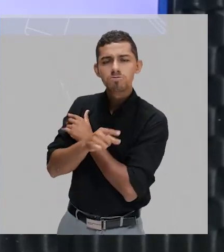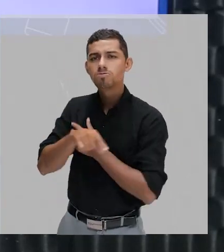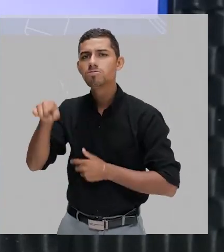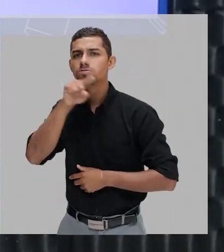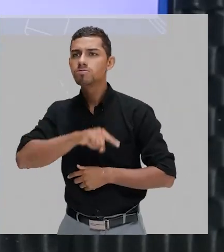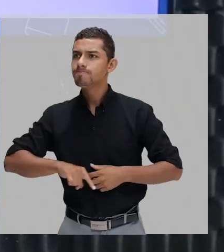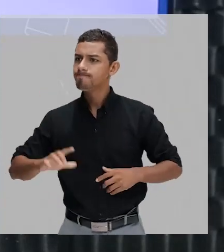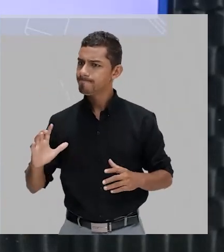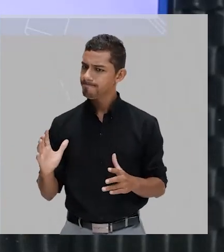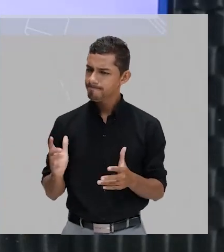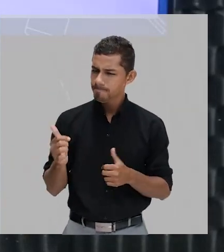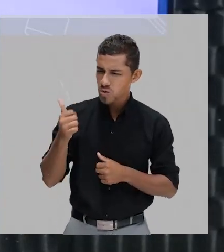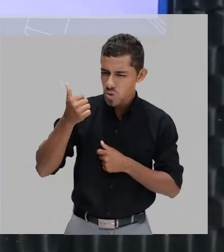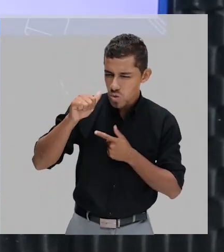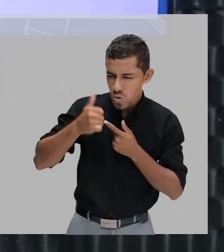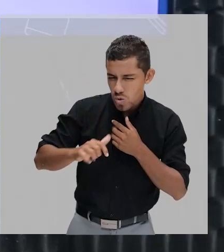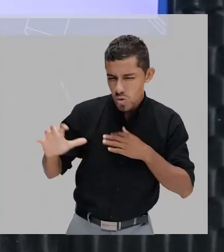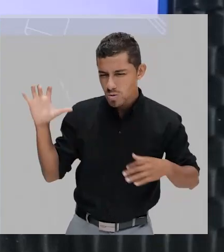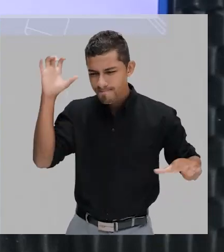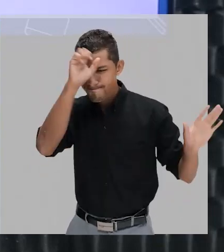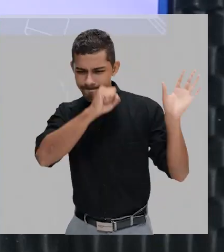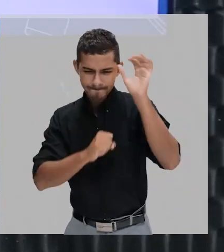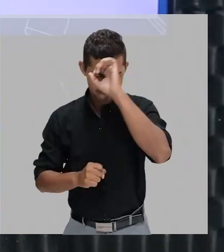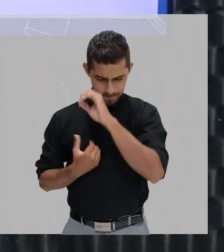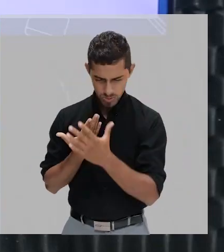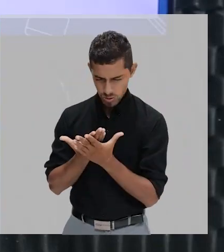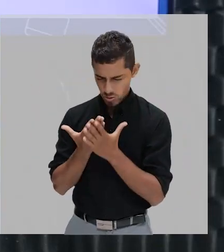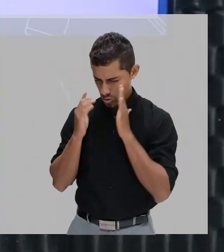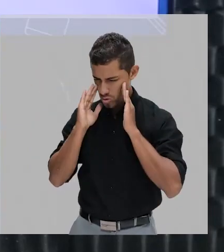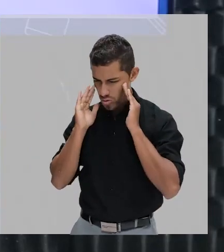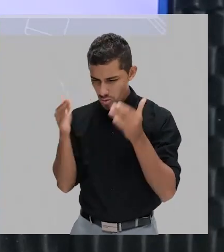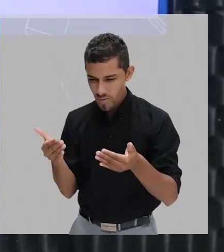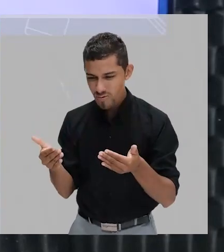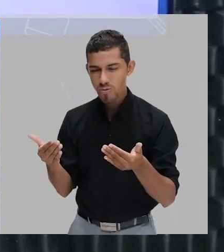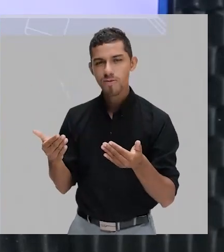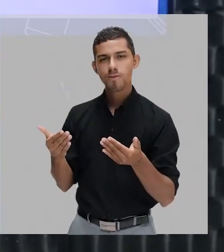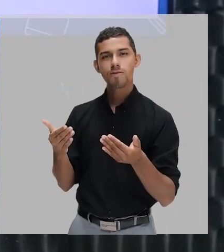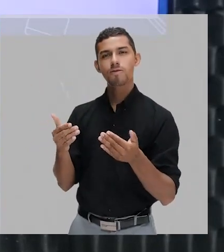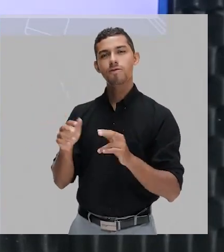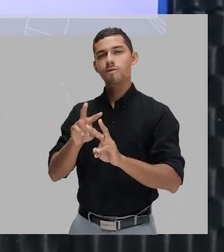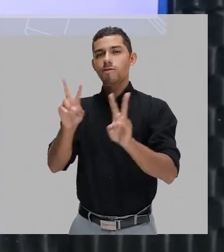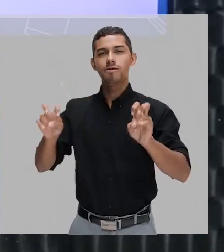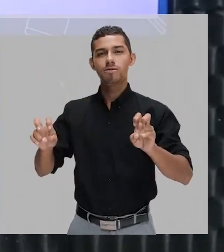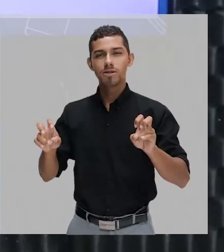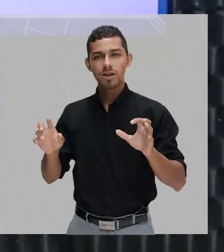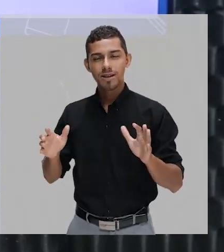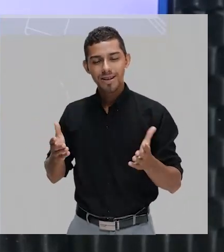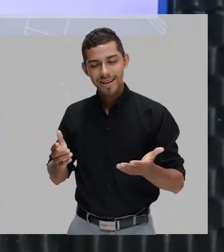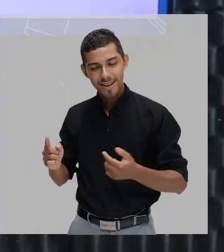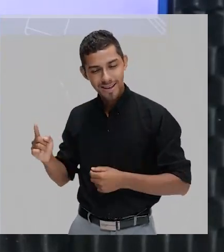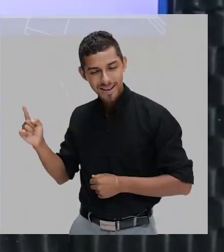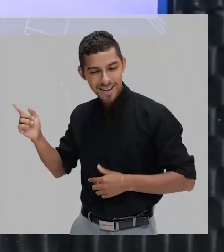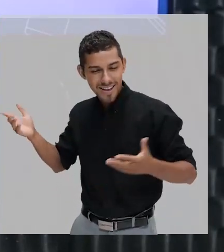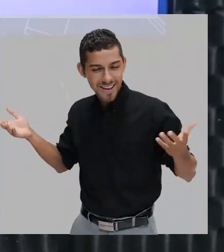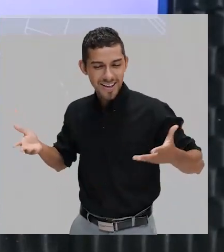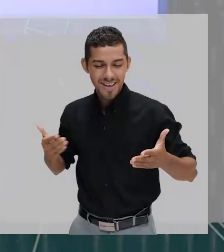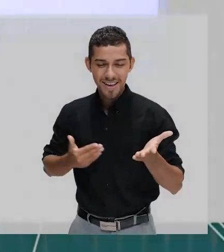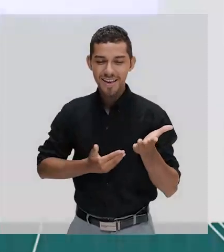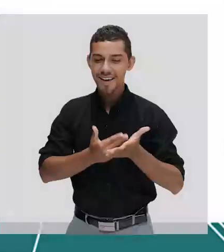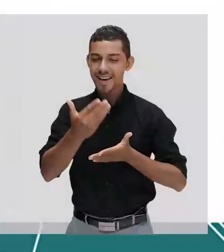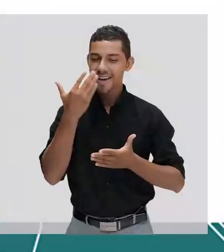se apropriando dessa linguagem e se apropriando desse tipo de questão. Então, vamos lá começar nossa